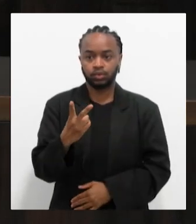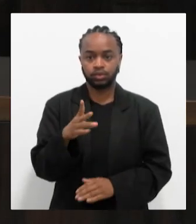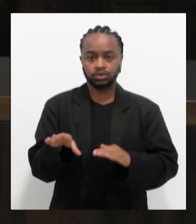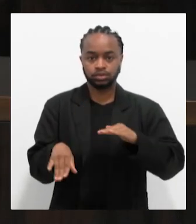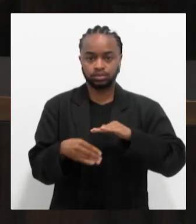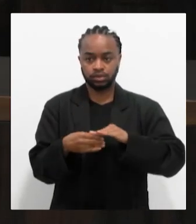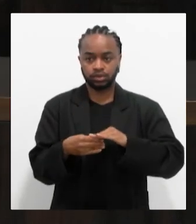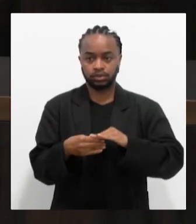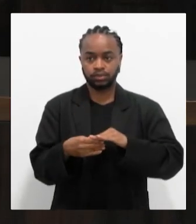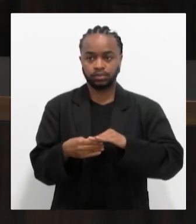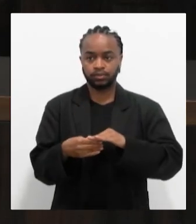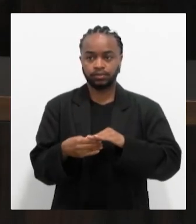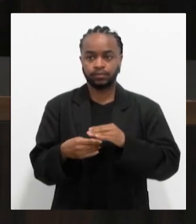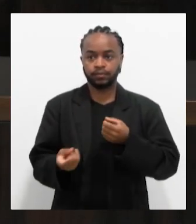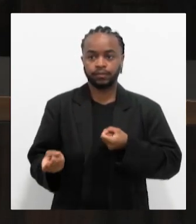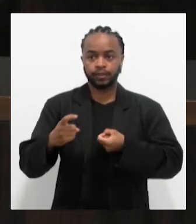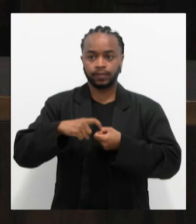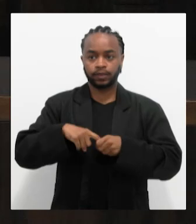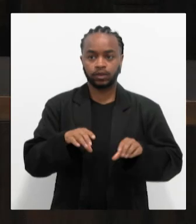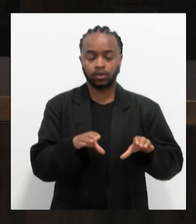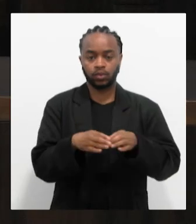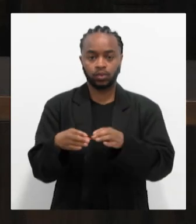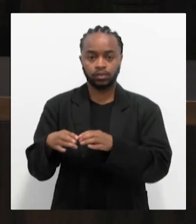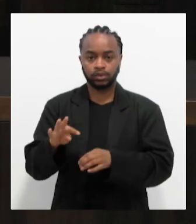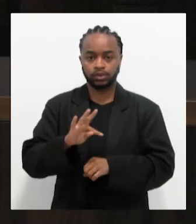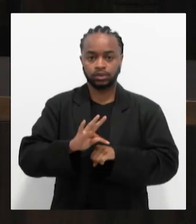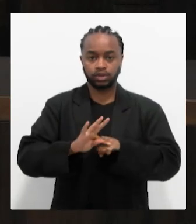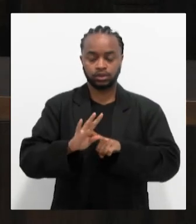e retorna às comissões técnicas.